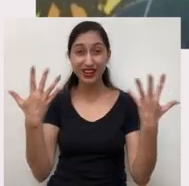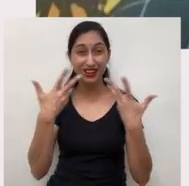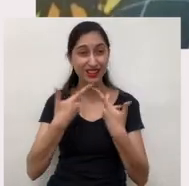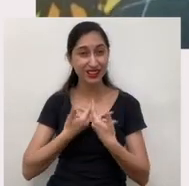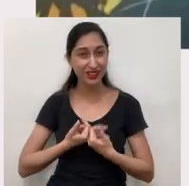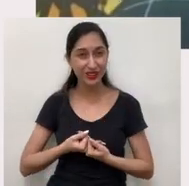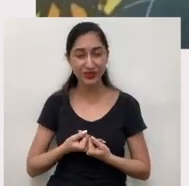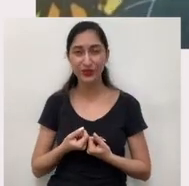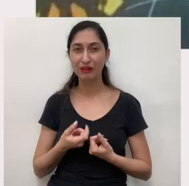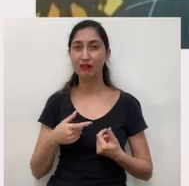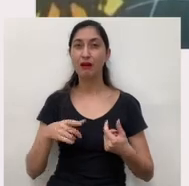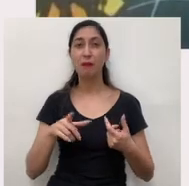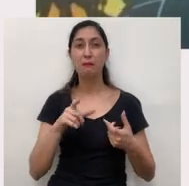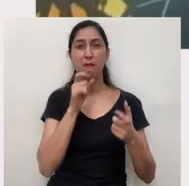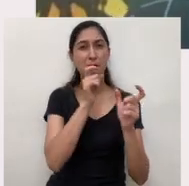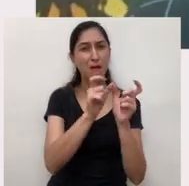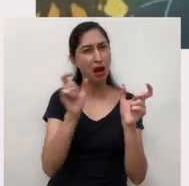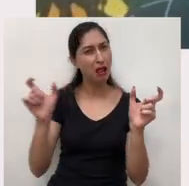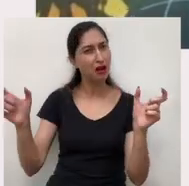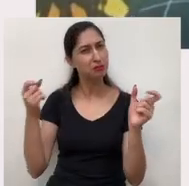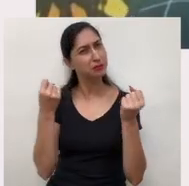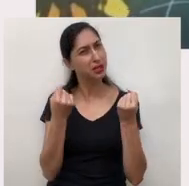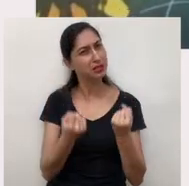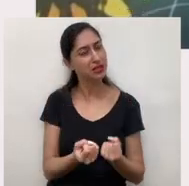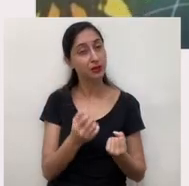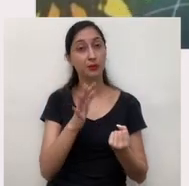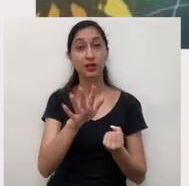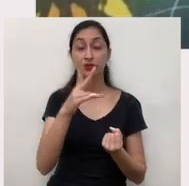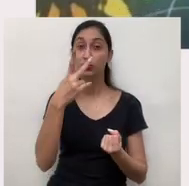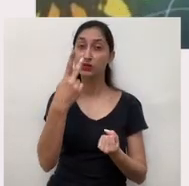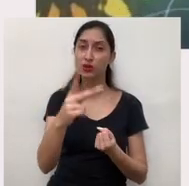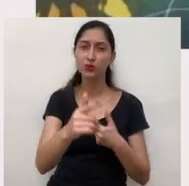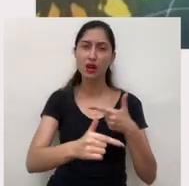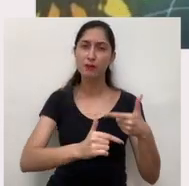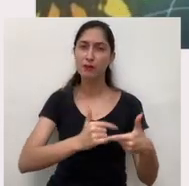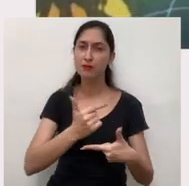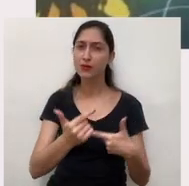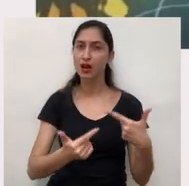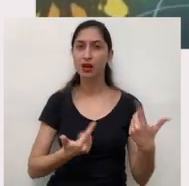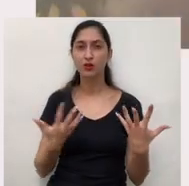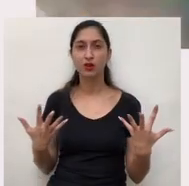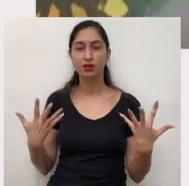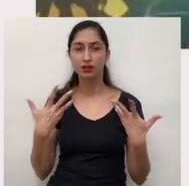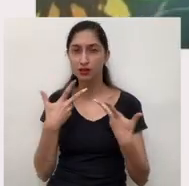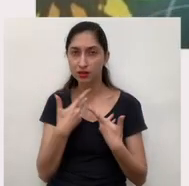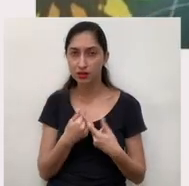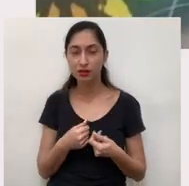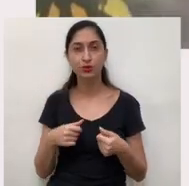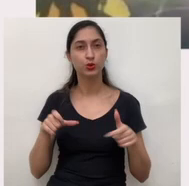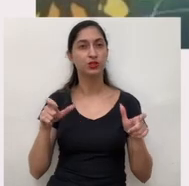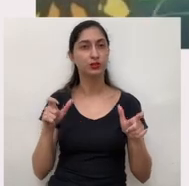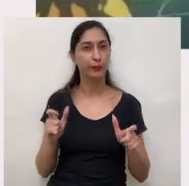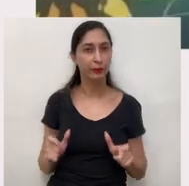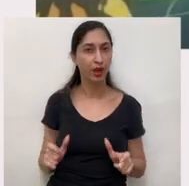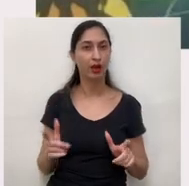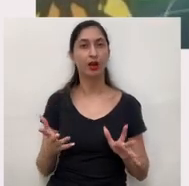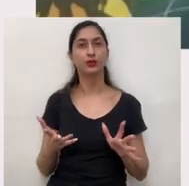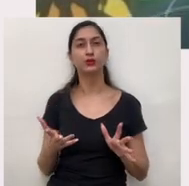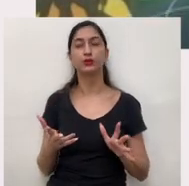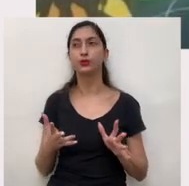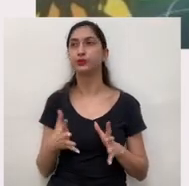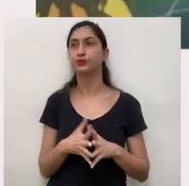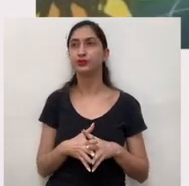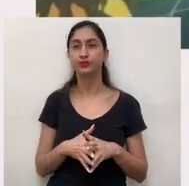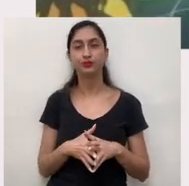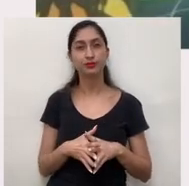esse léxico complexo pode trazer, é um deslocamento, como você disse, né, de terrenos, de territórios, esse entre,